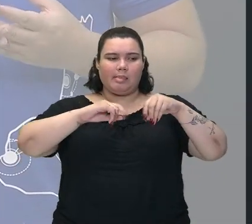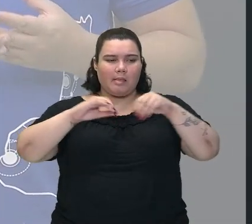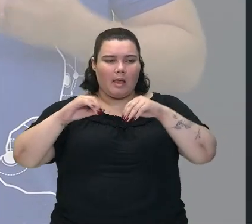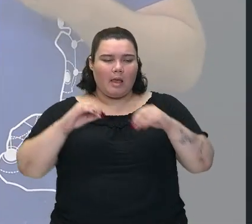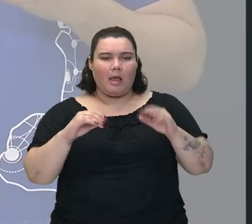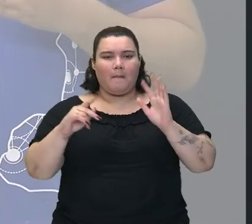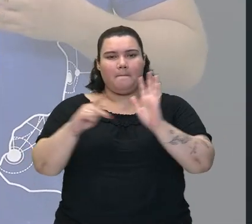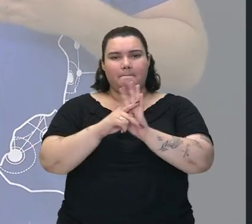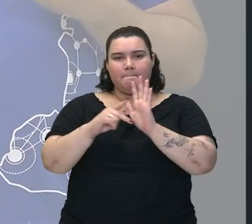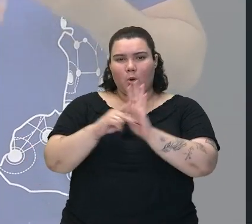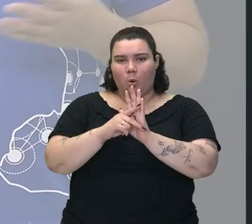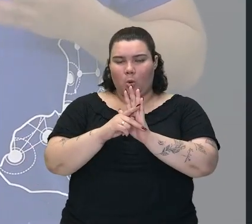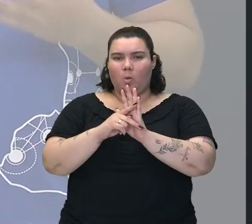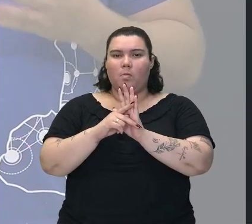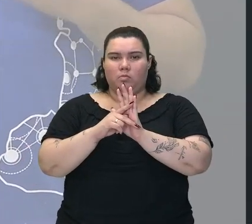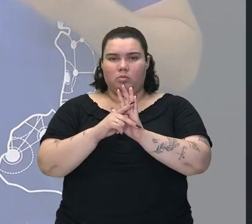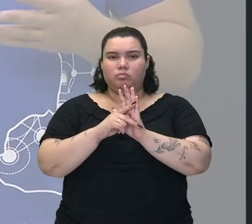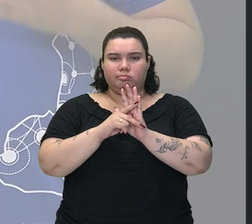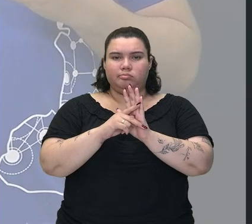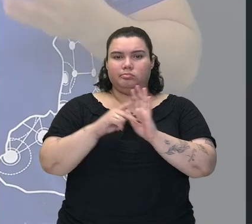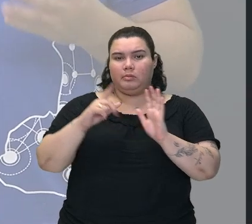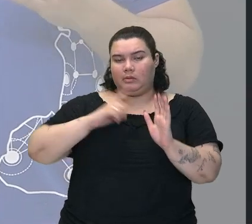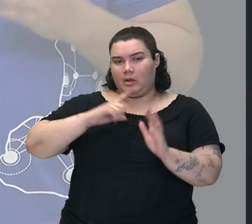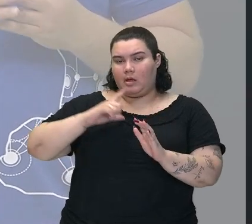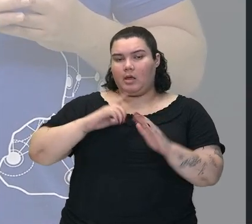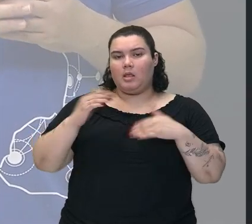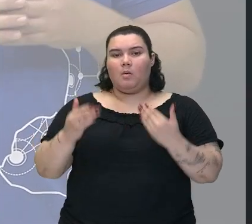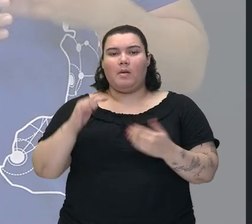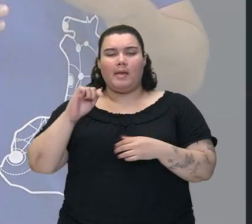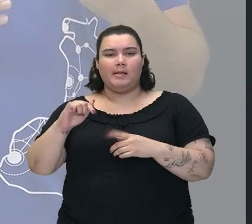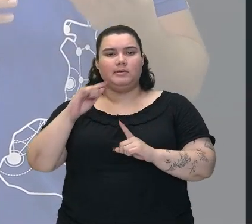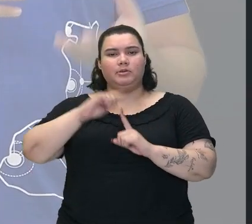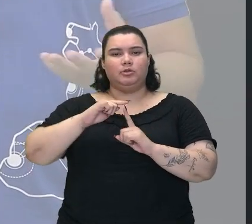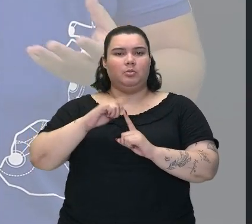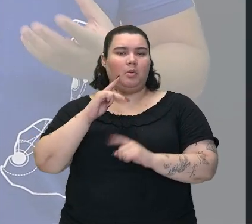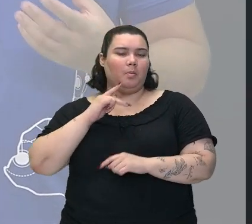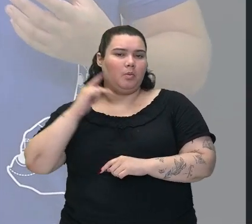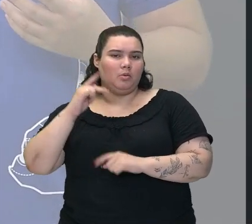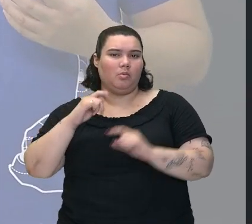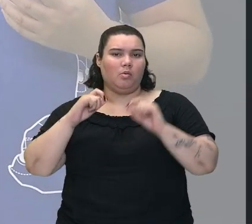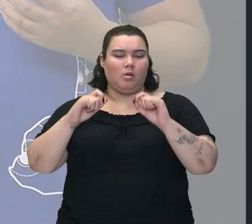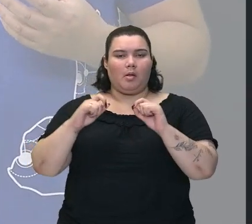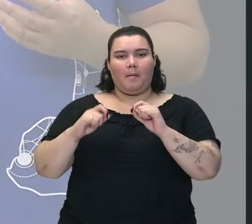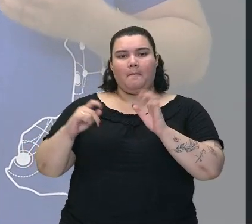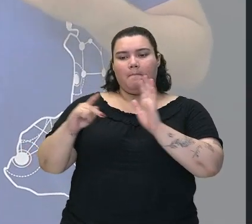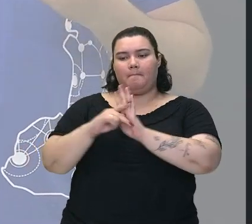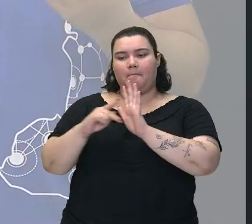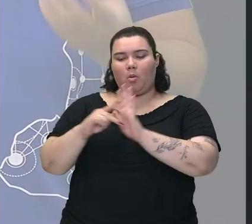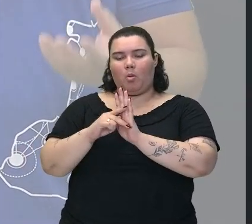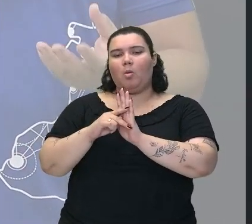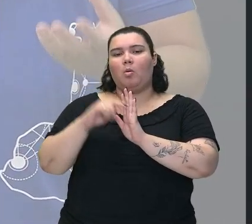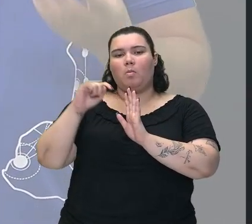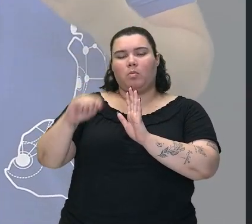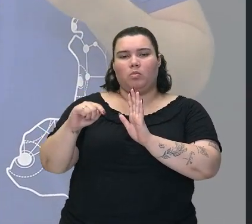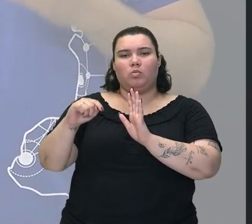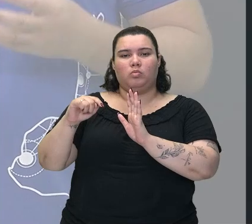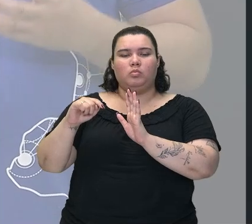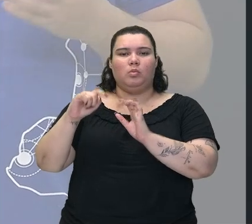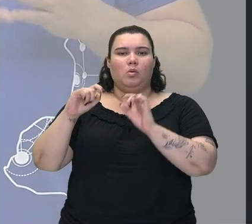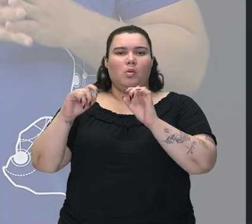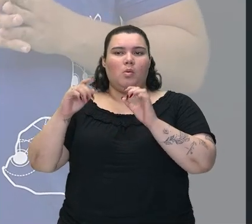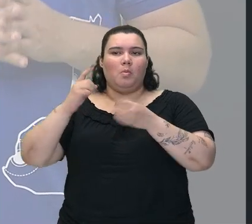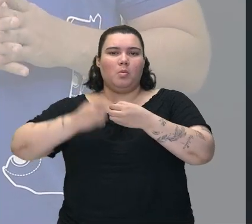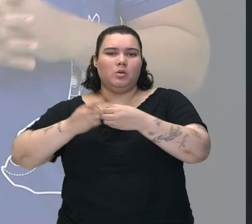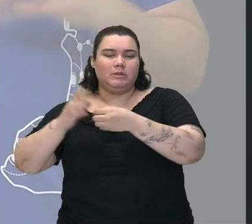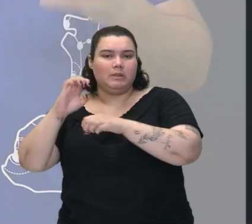Produtores rurais. Percebam que nós vamos ter a política do café com leite em que políticos mineiros e paulistas alternam o